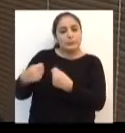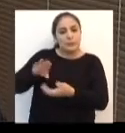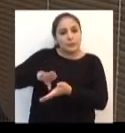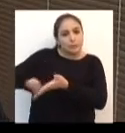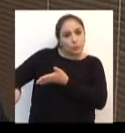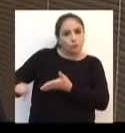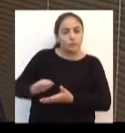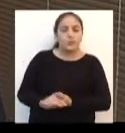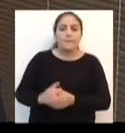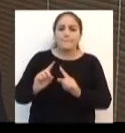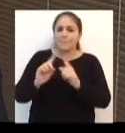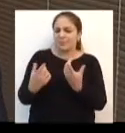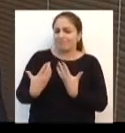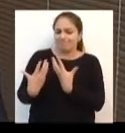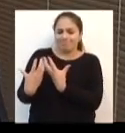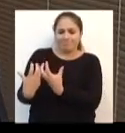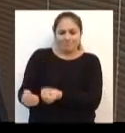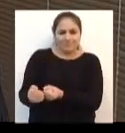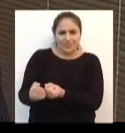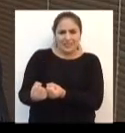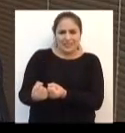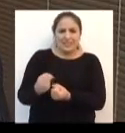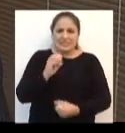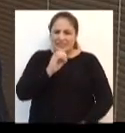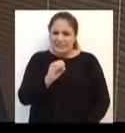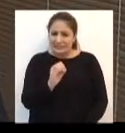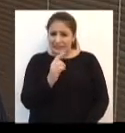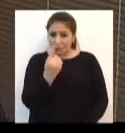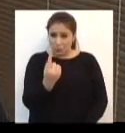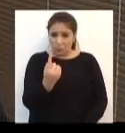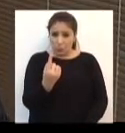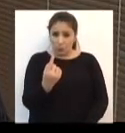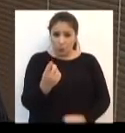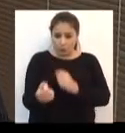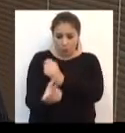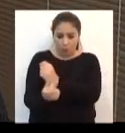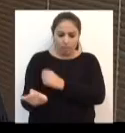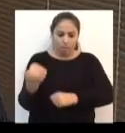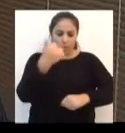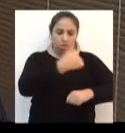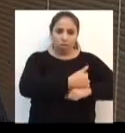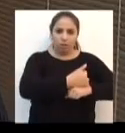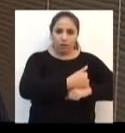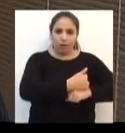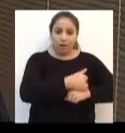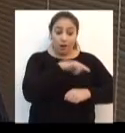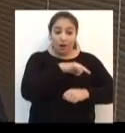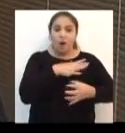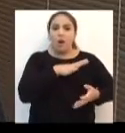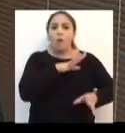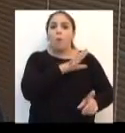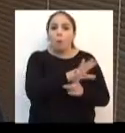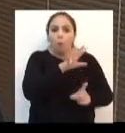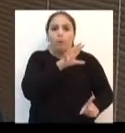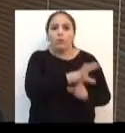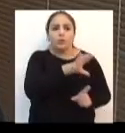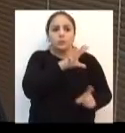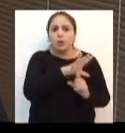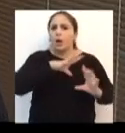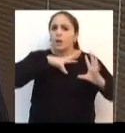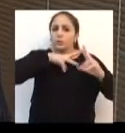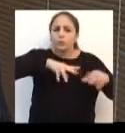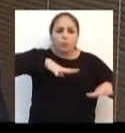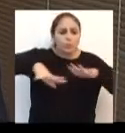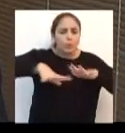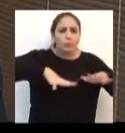é inadmissível que um corrupto, substituindo o outro, venha contrário a